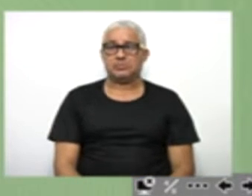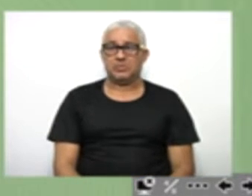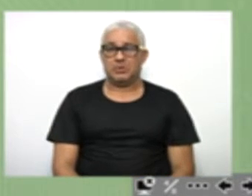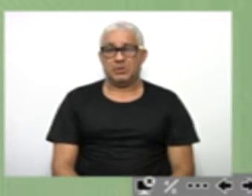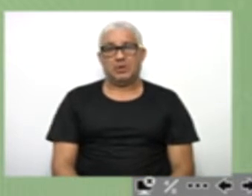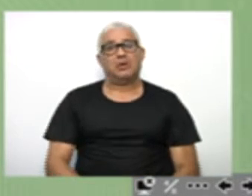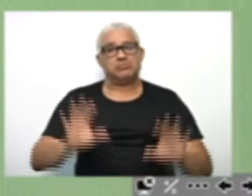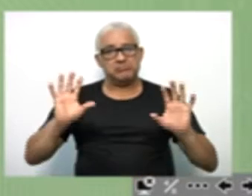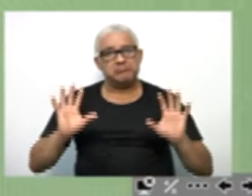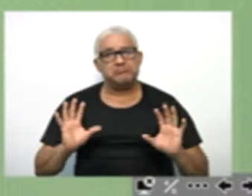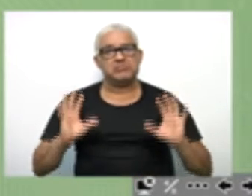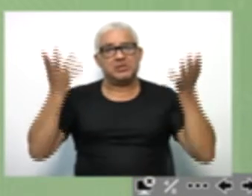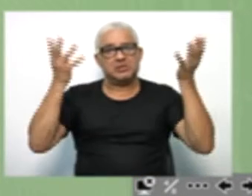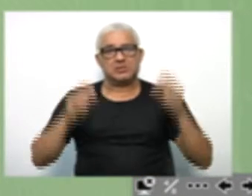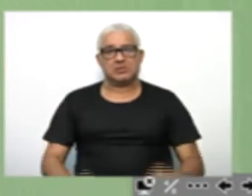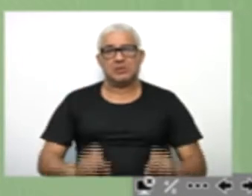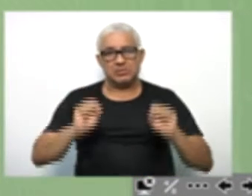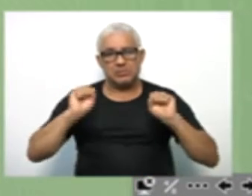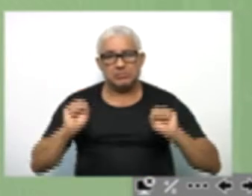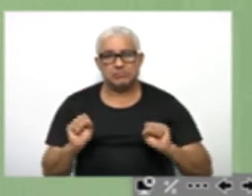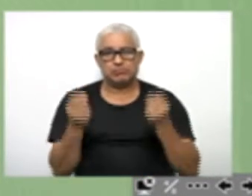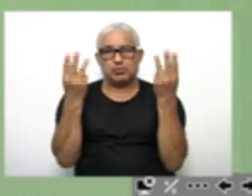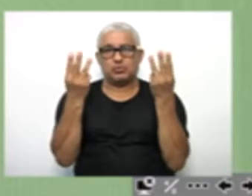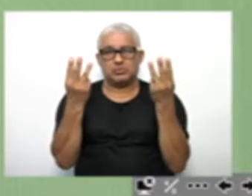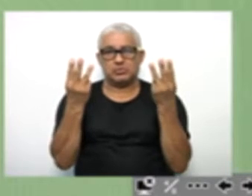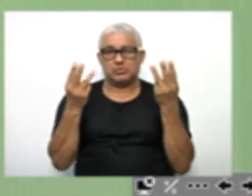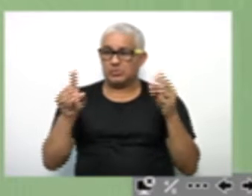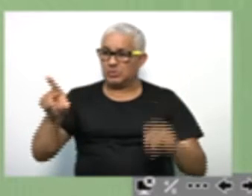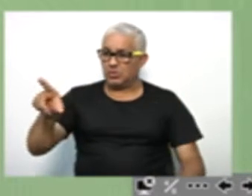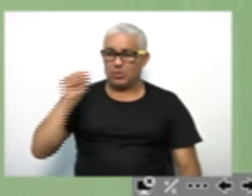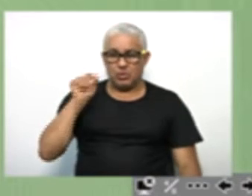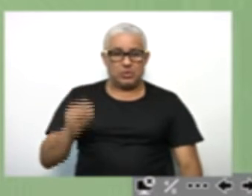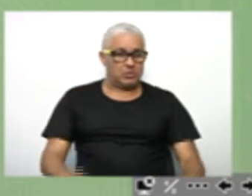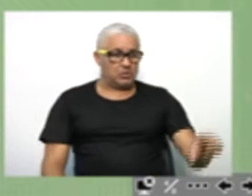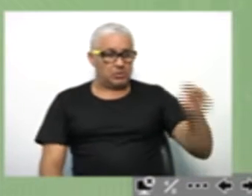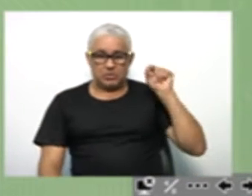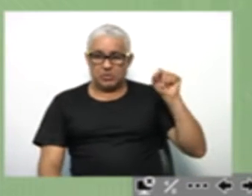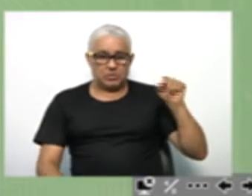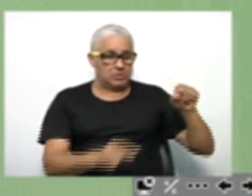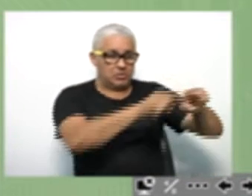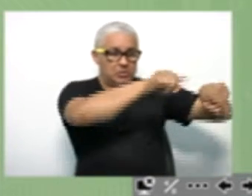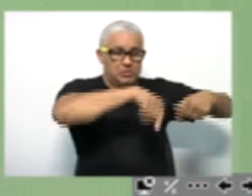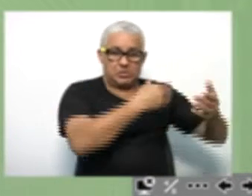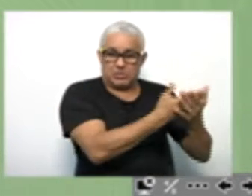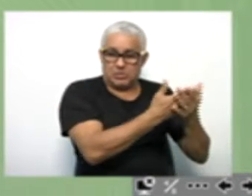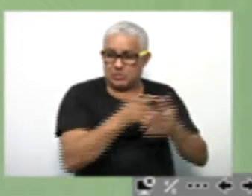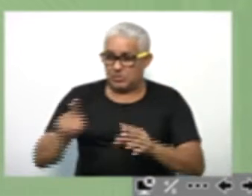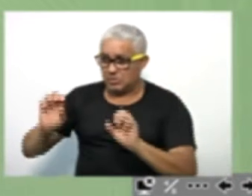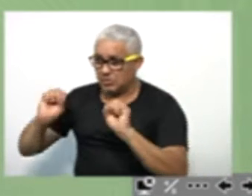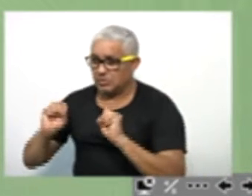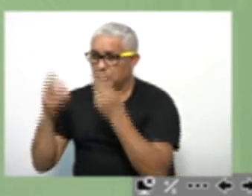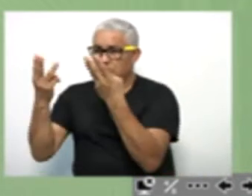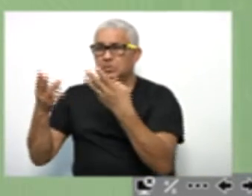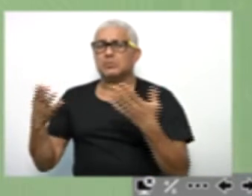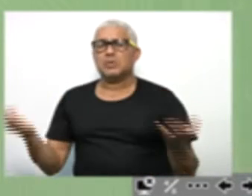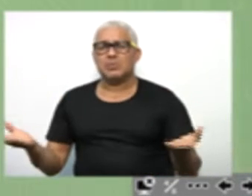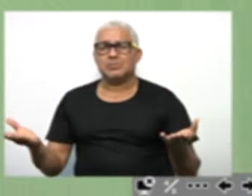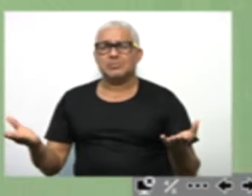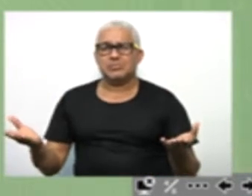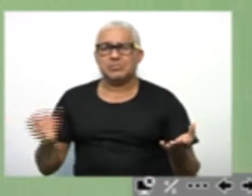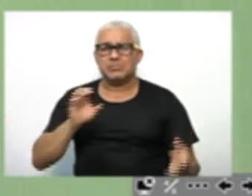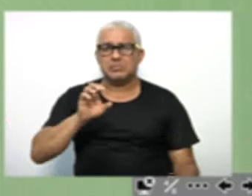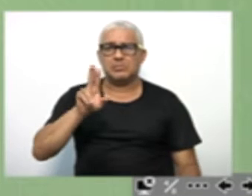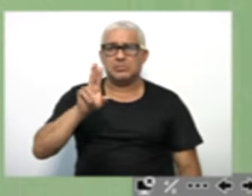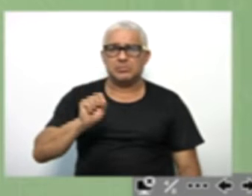evento, em um show, Isso. e tivesse que escolher entre o show e a sala de aula. Poderíamos contextualizar como custo de oportunidade,